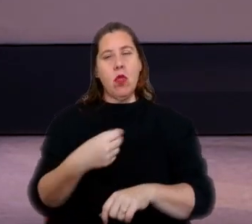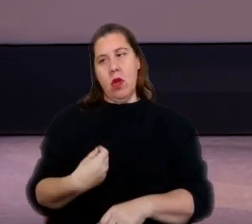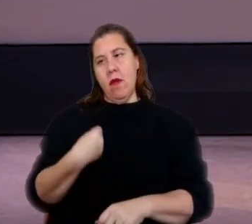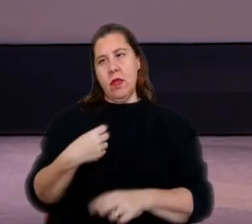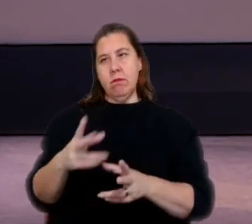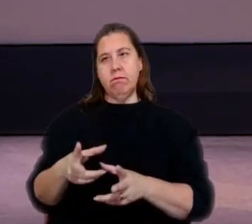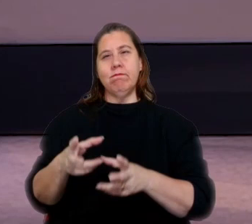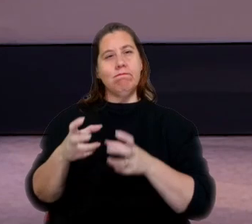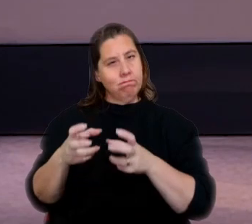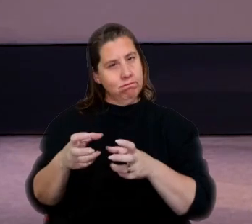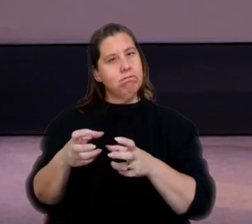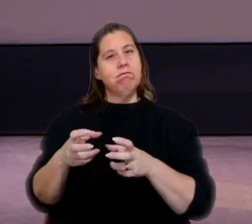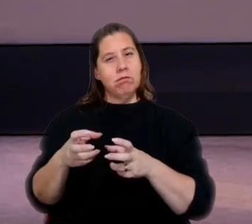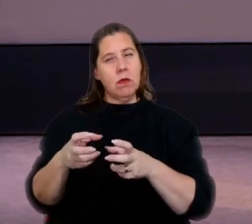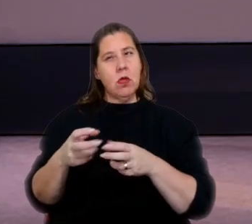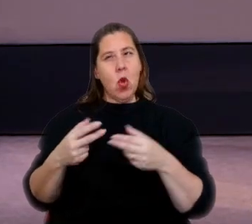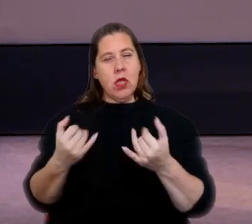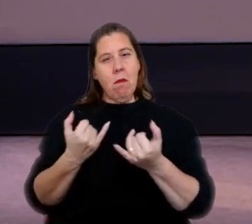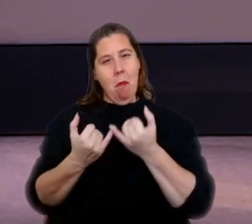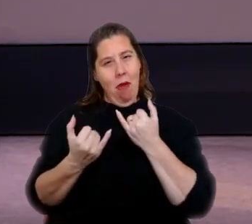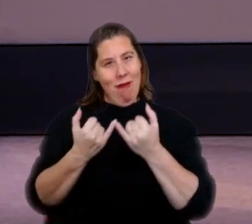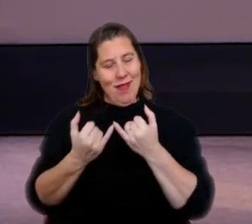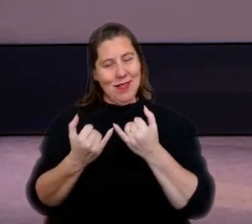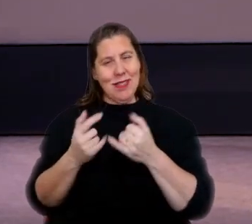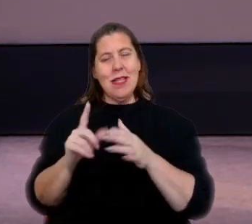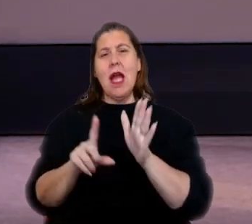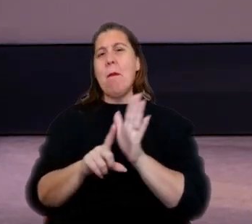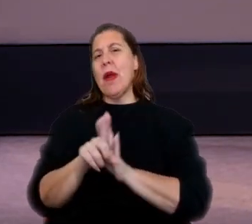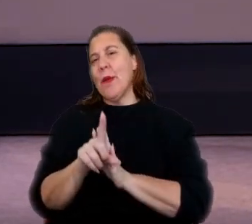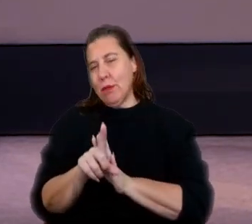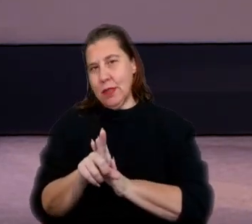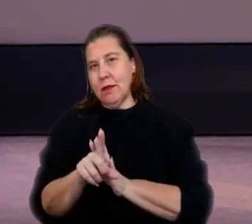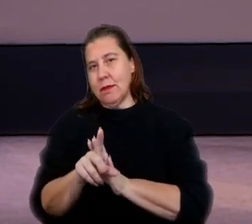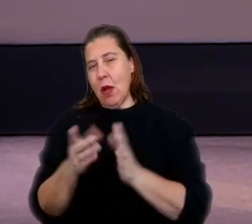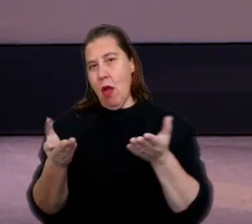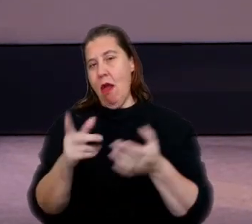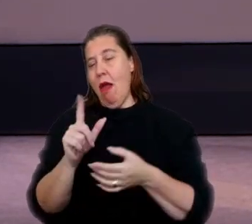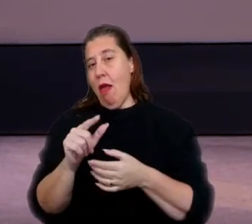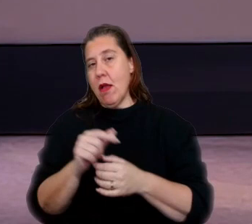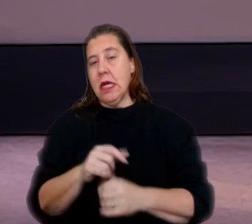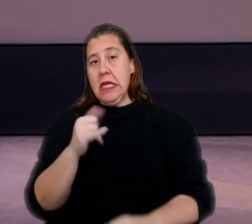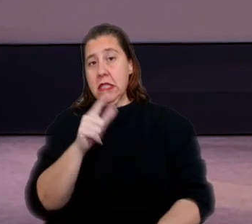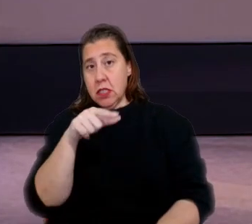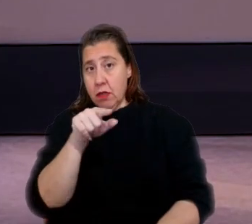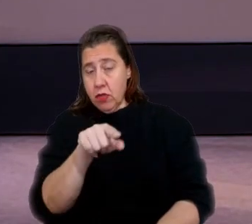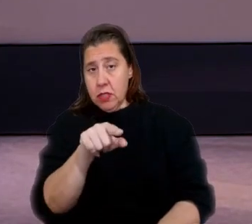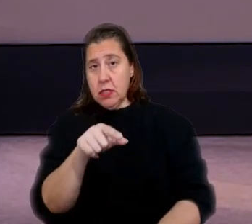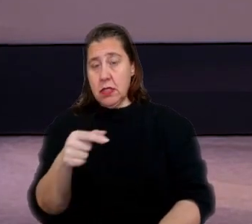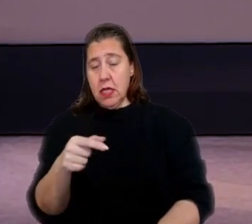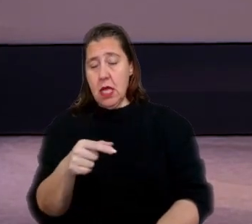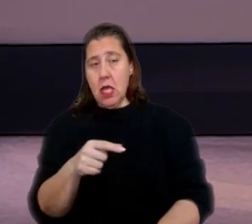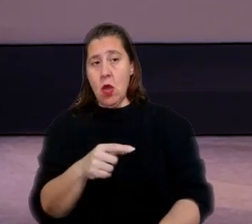na vida presenciaram situações parecidas. E a pergunta é, se